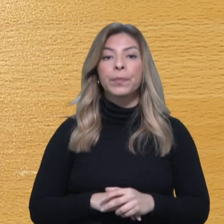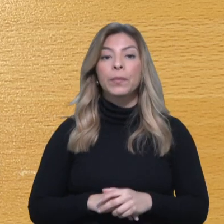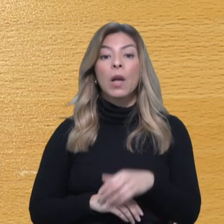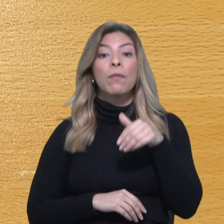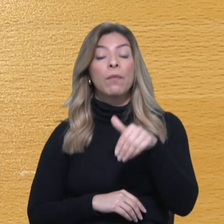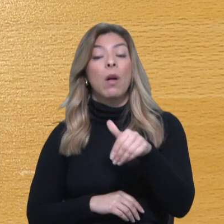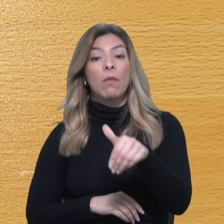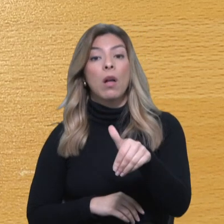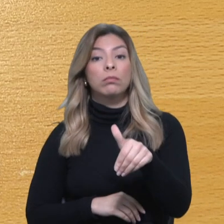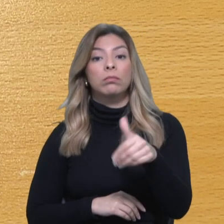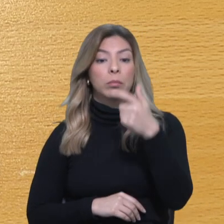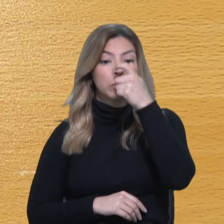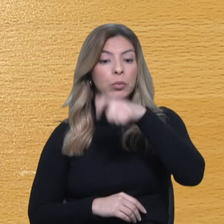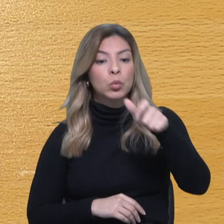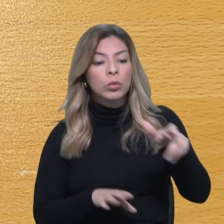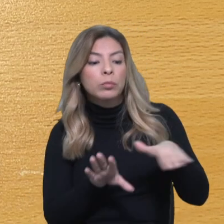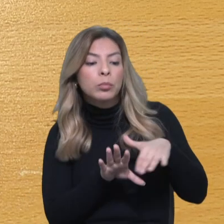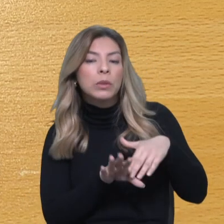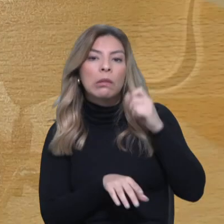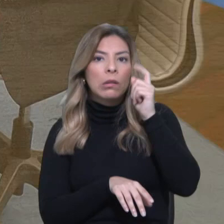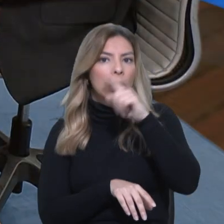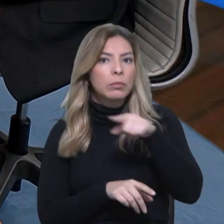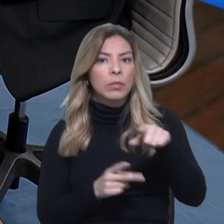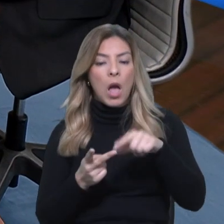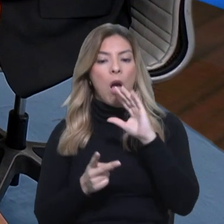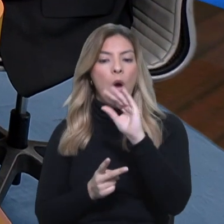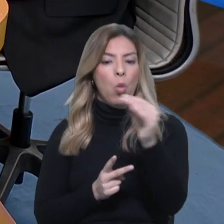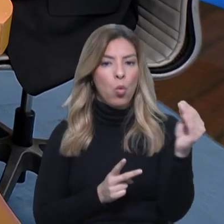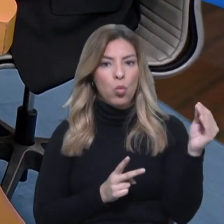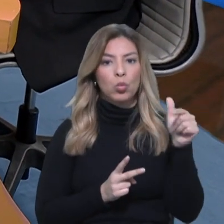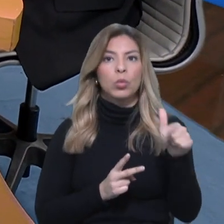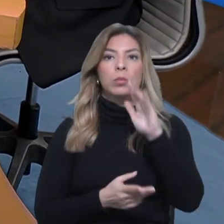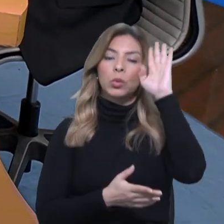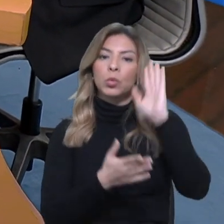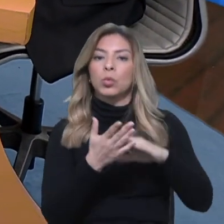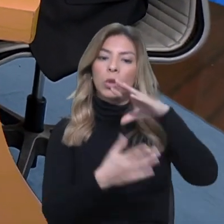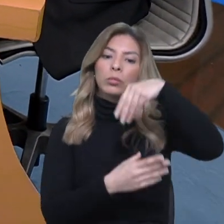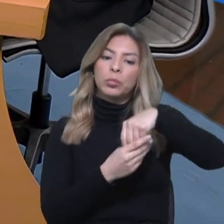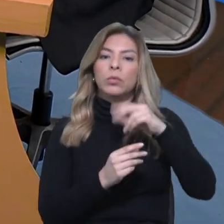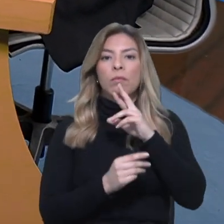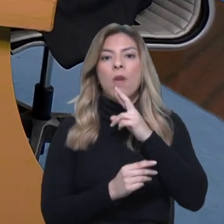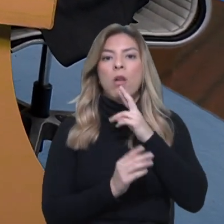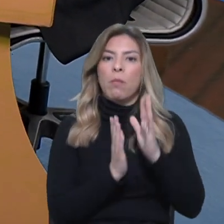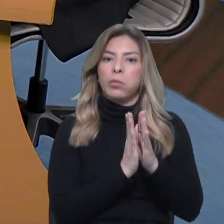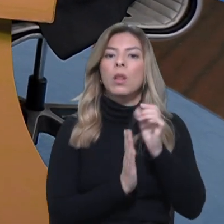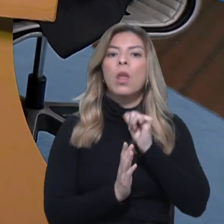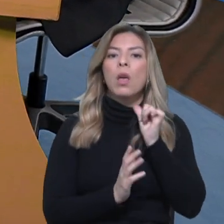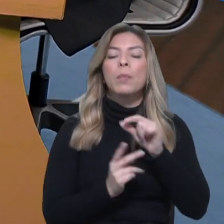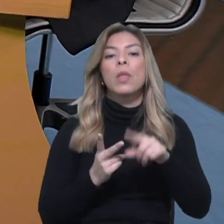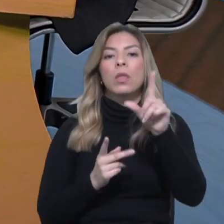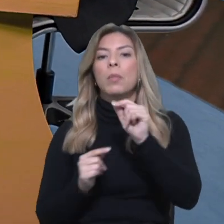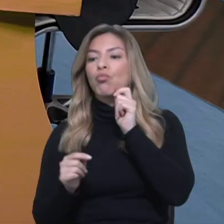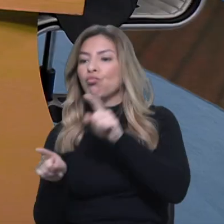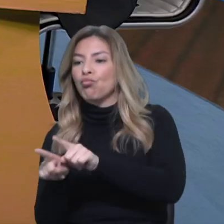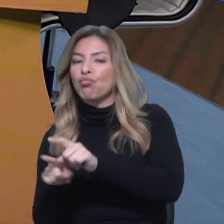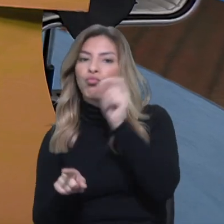Quem vão ser os intervenientes? Alunos de um colégio em Leiria, do Colégio Nossa Senhora de Fátima, e também os irmãos e as irmãs mais